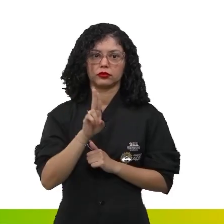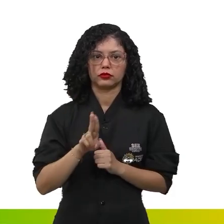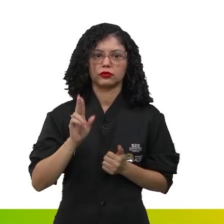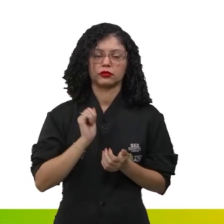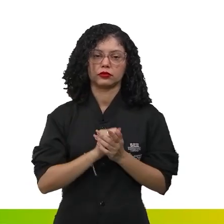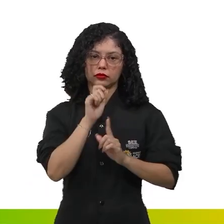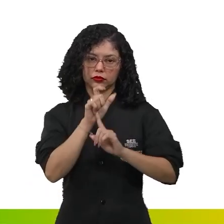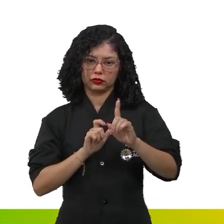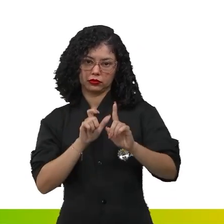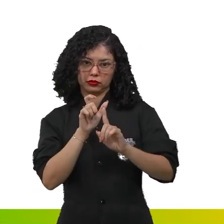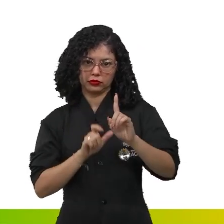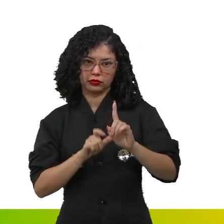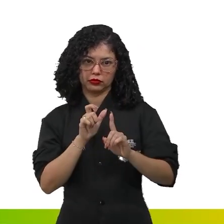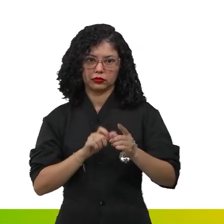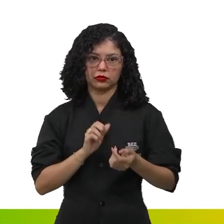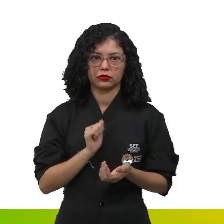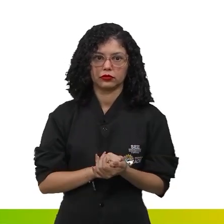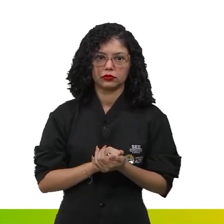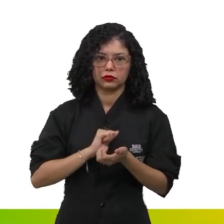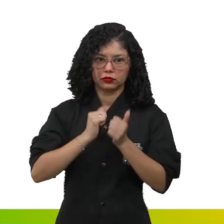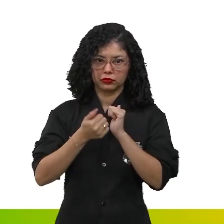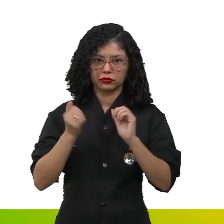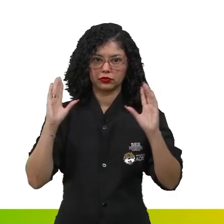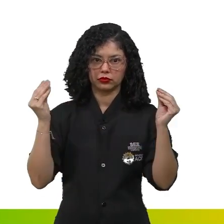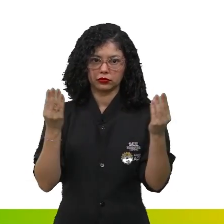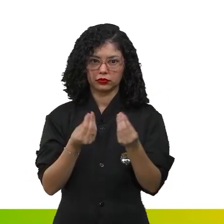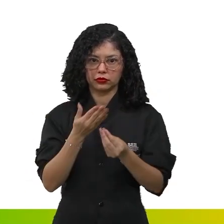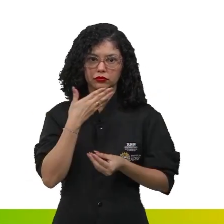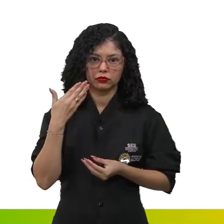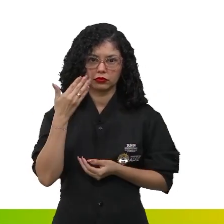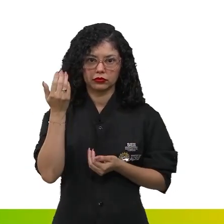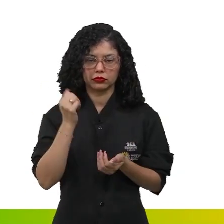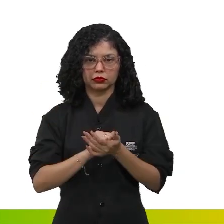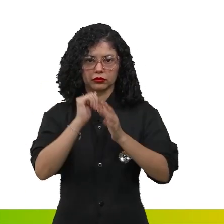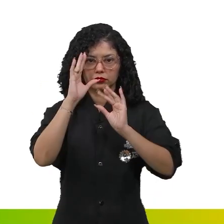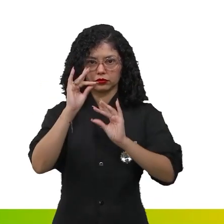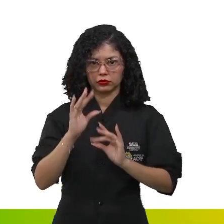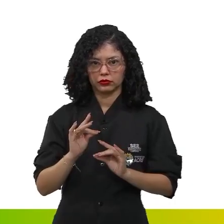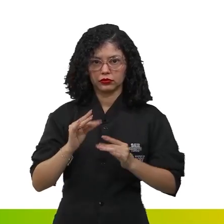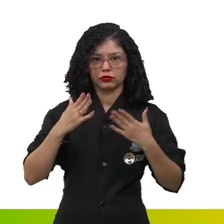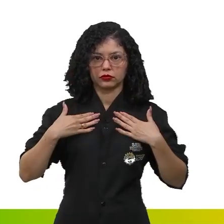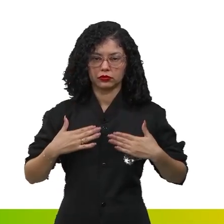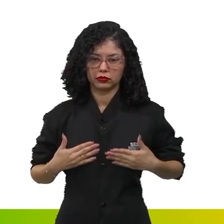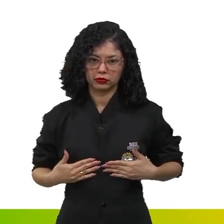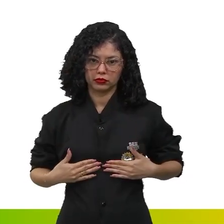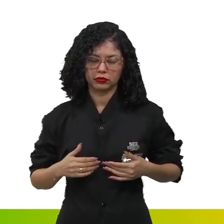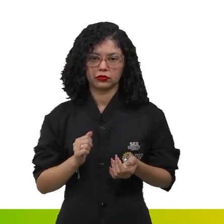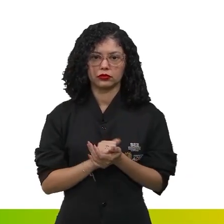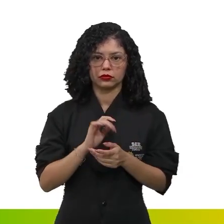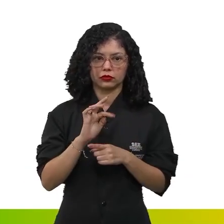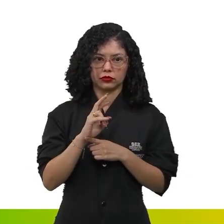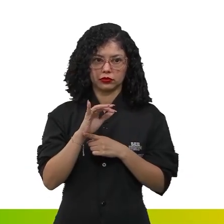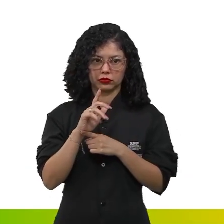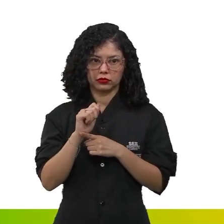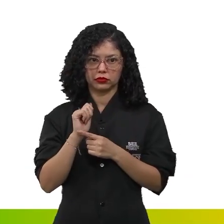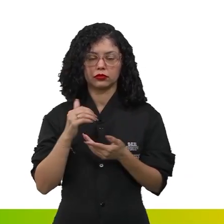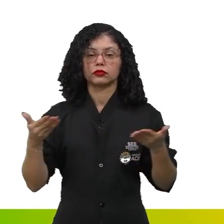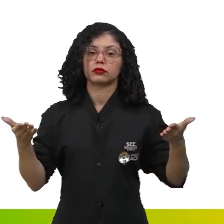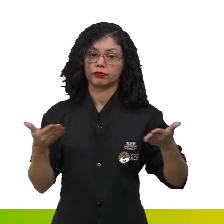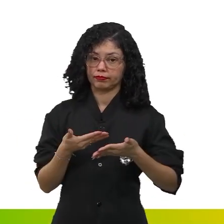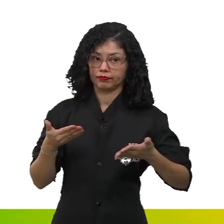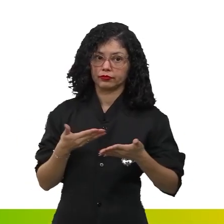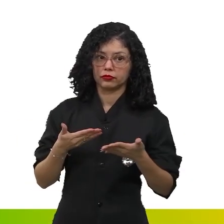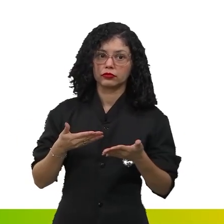é a utilização por um atleta de substâncias para melhorar sua performance de uma forma